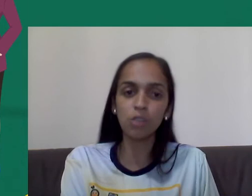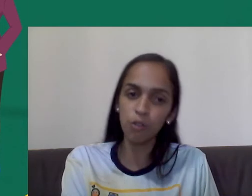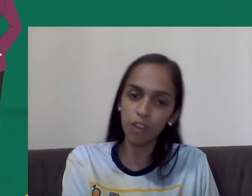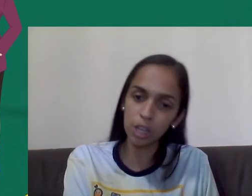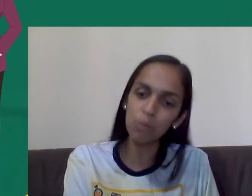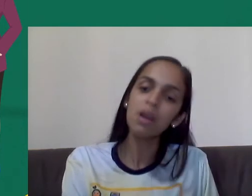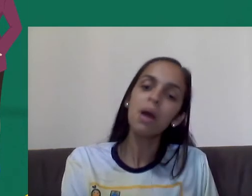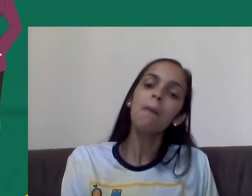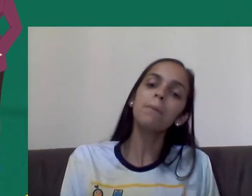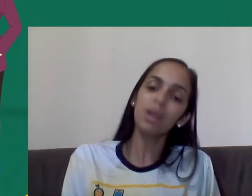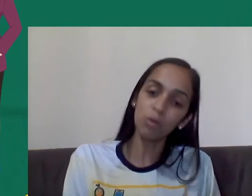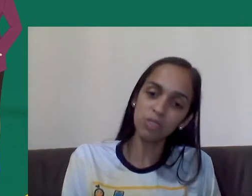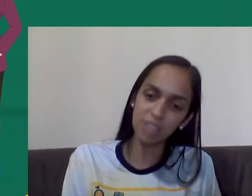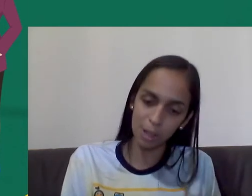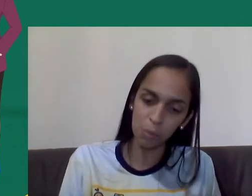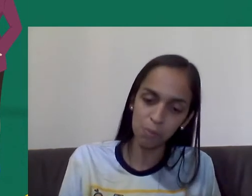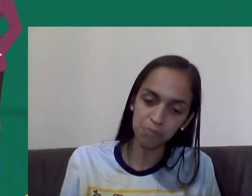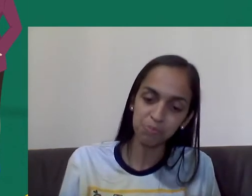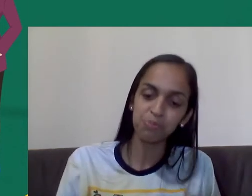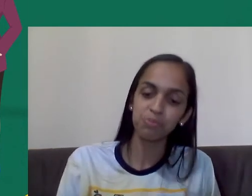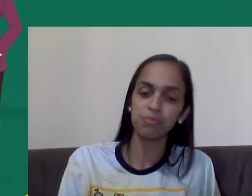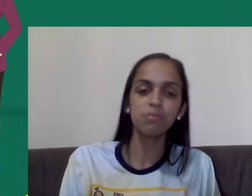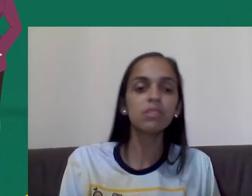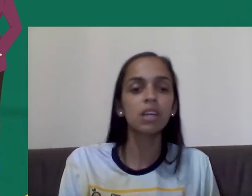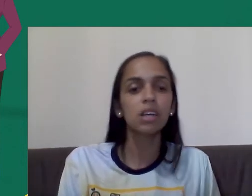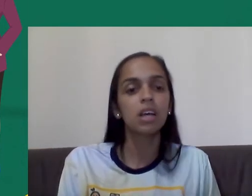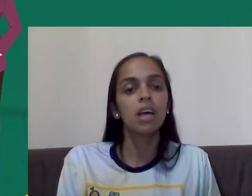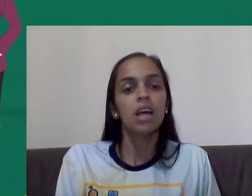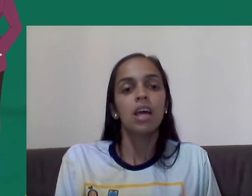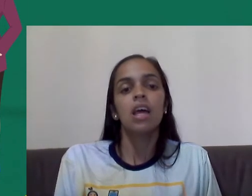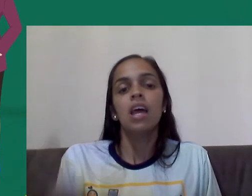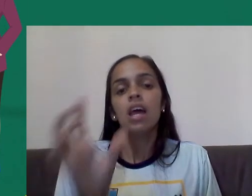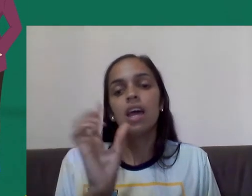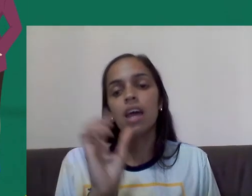ainda sofrendo preconceito.